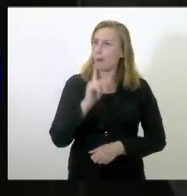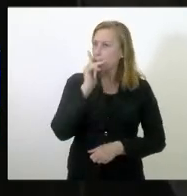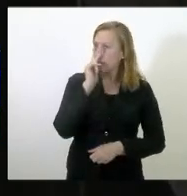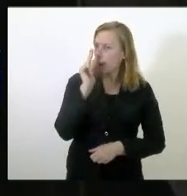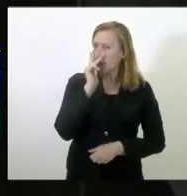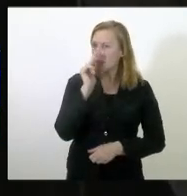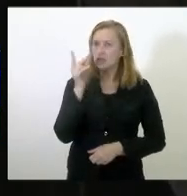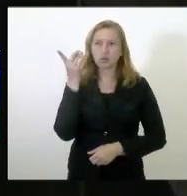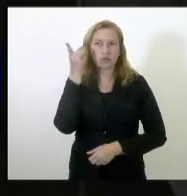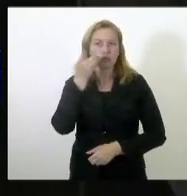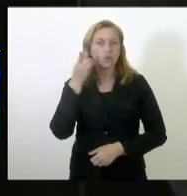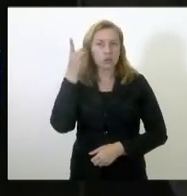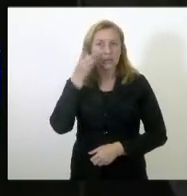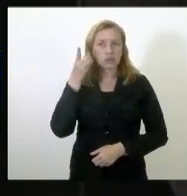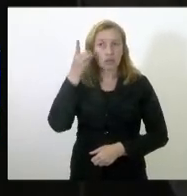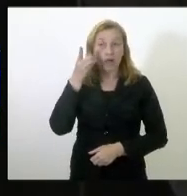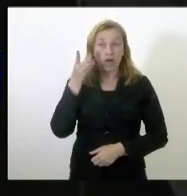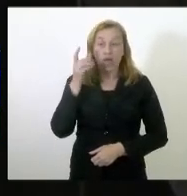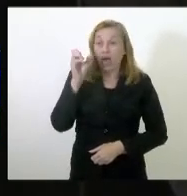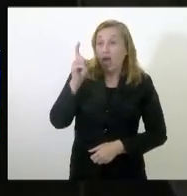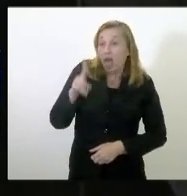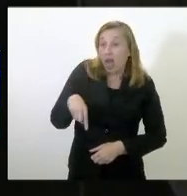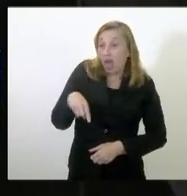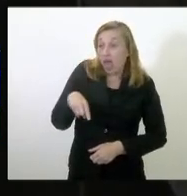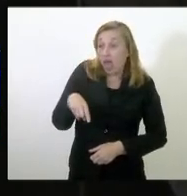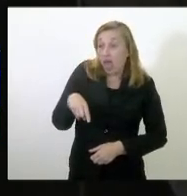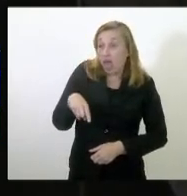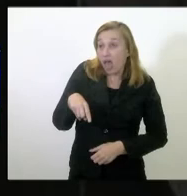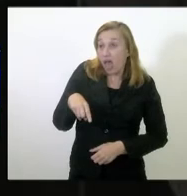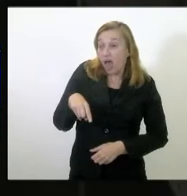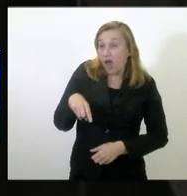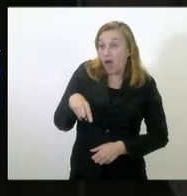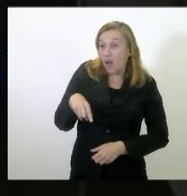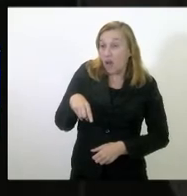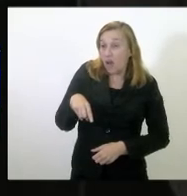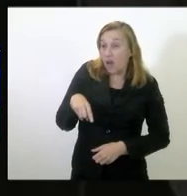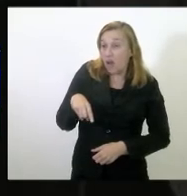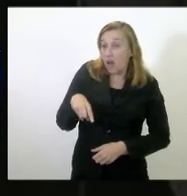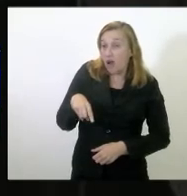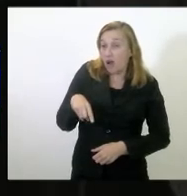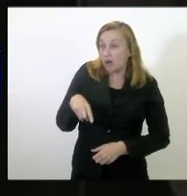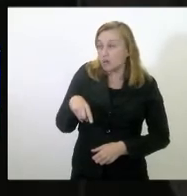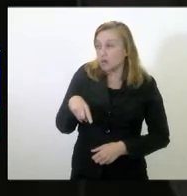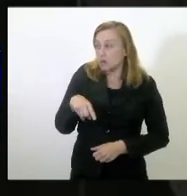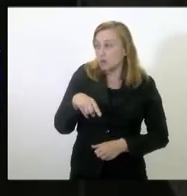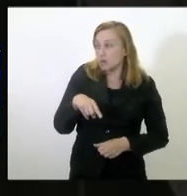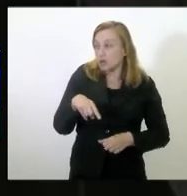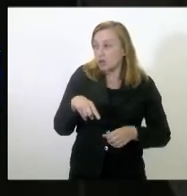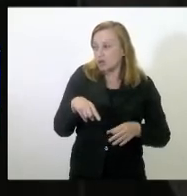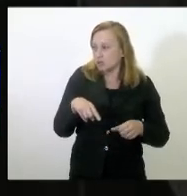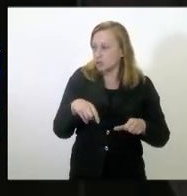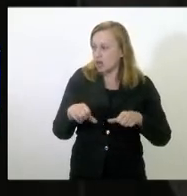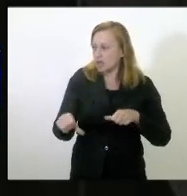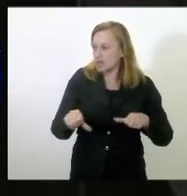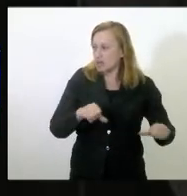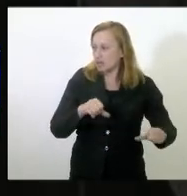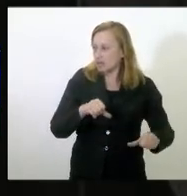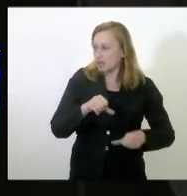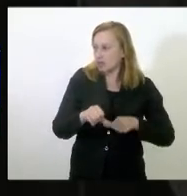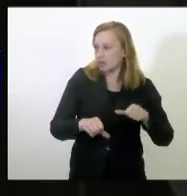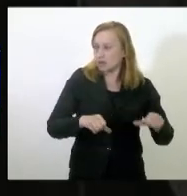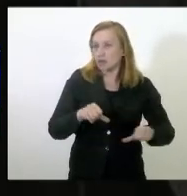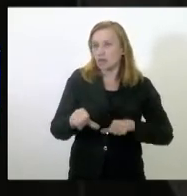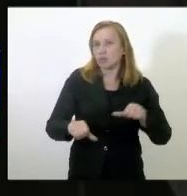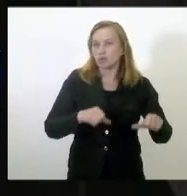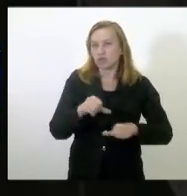que o parlamentar ele se tornou uma marionete do governo. E eu queria deixar bem claro para todos que estão me ouvindo, em especial